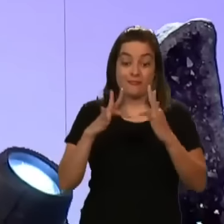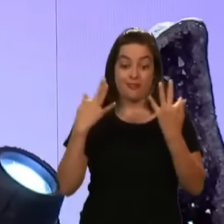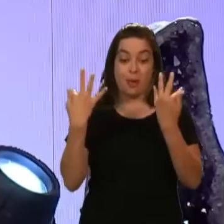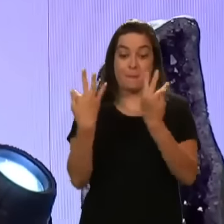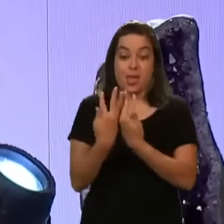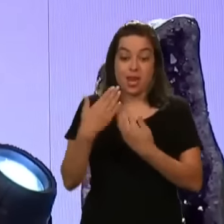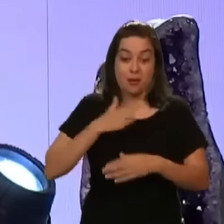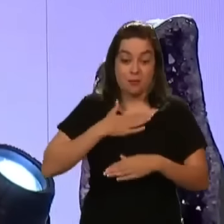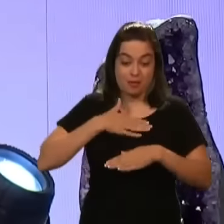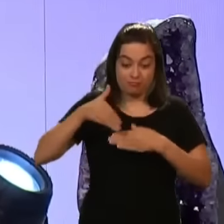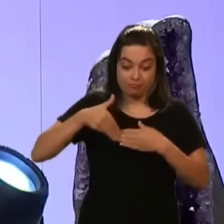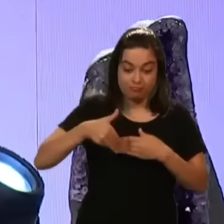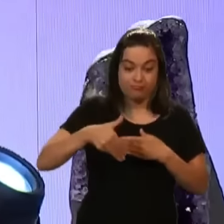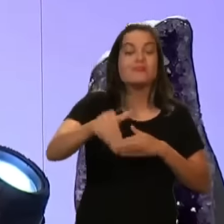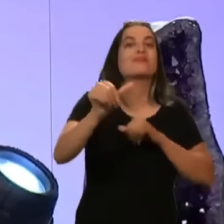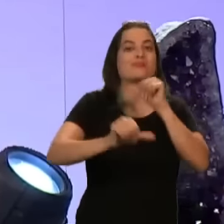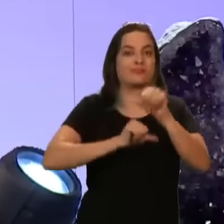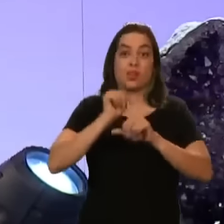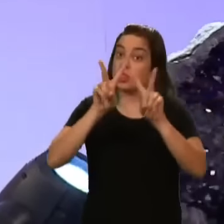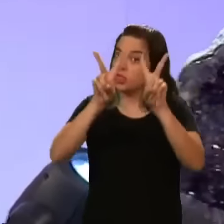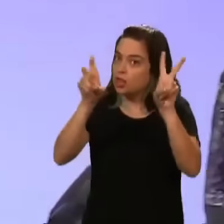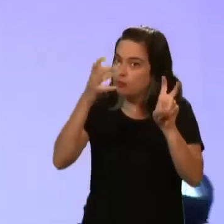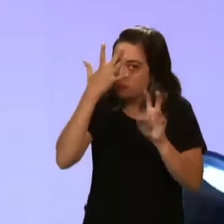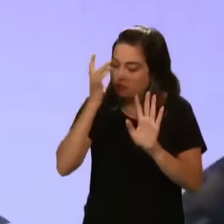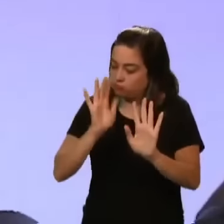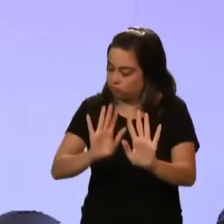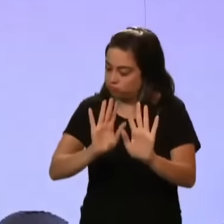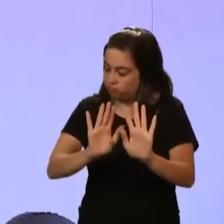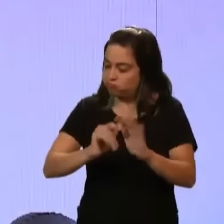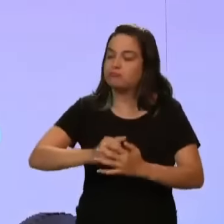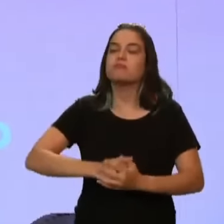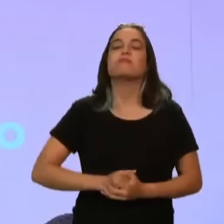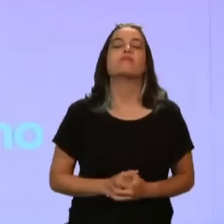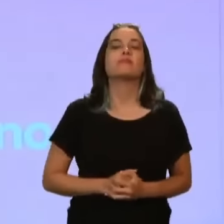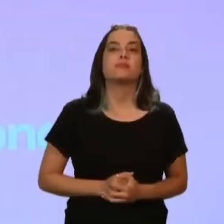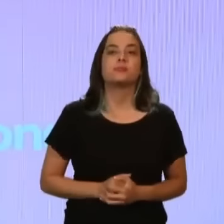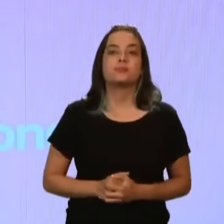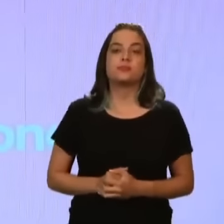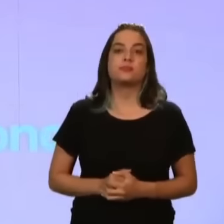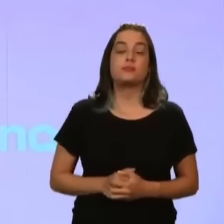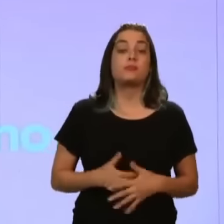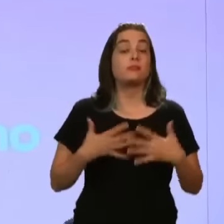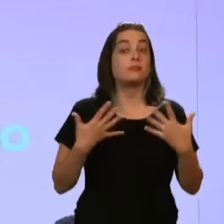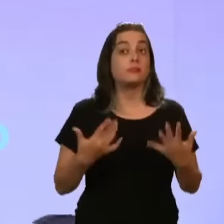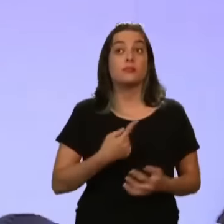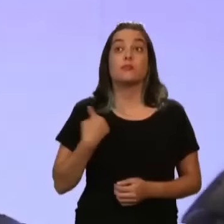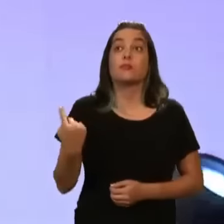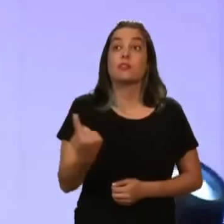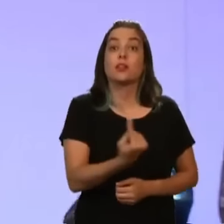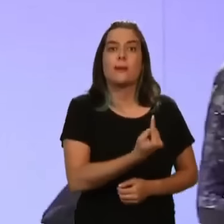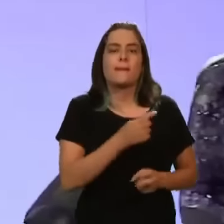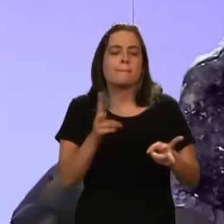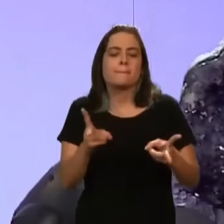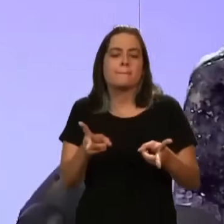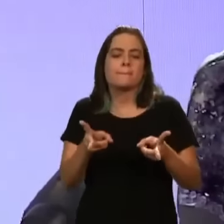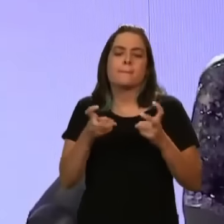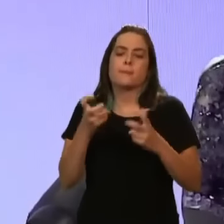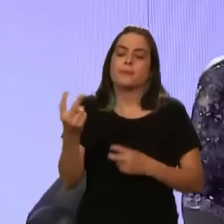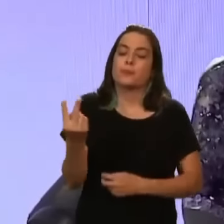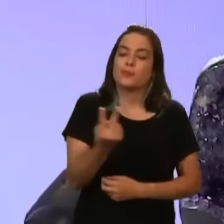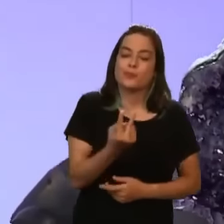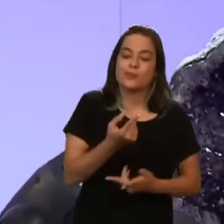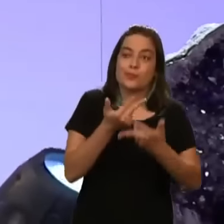construir, que é o tema de amanhã. Então, não vou passar para esse tema hoje. Então, nós vemos aqui dois elementos, né,